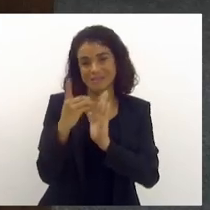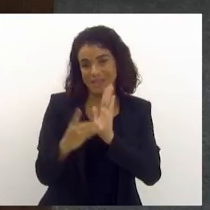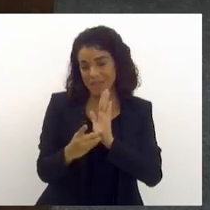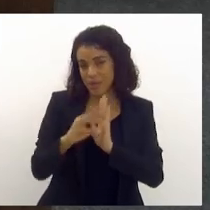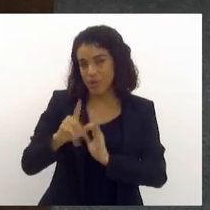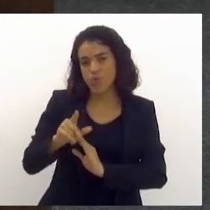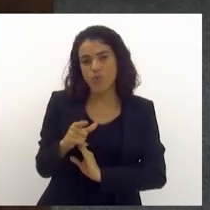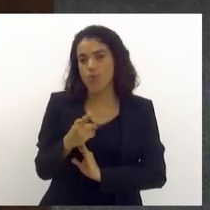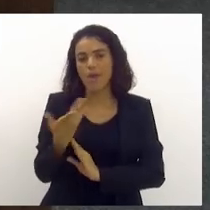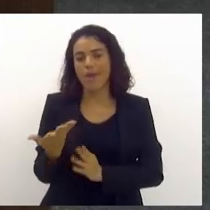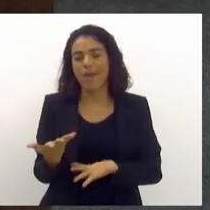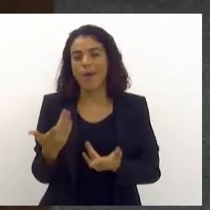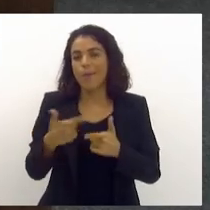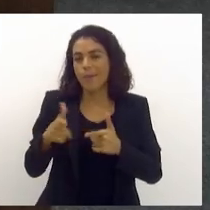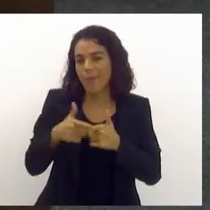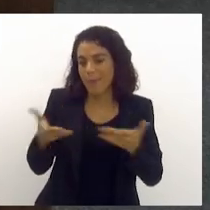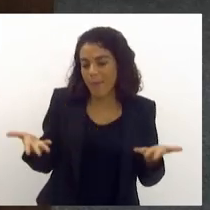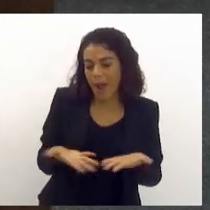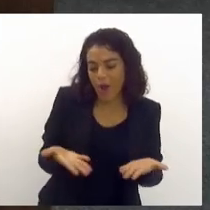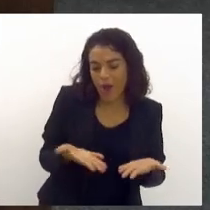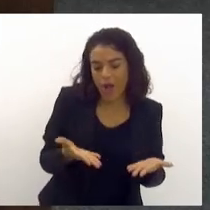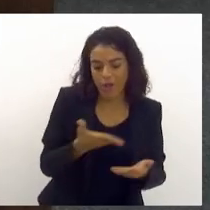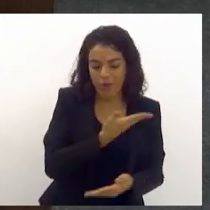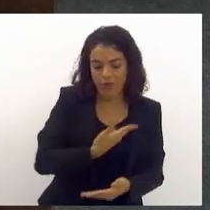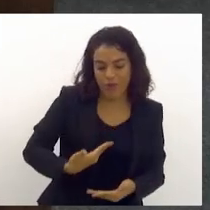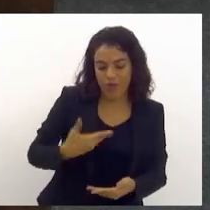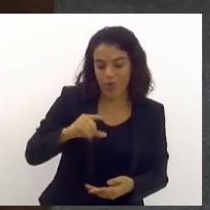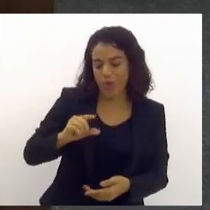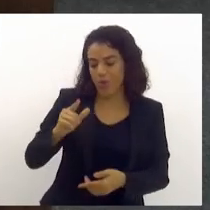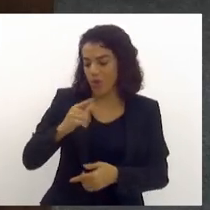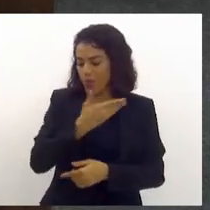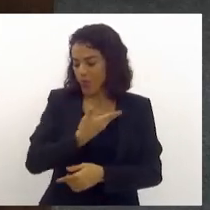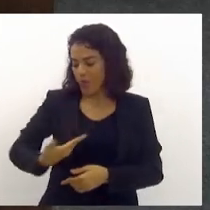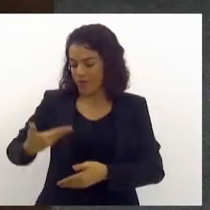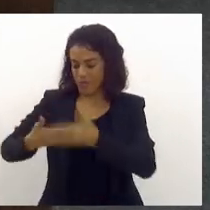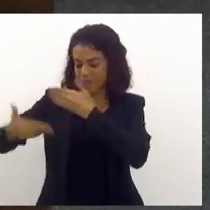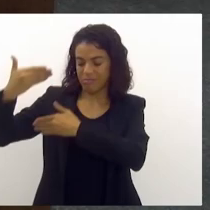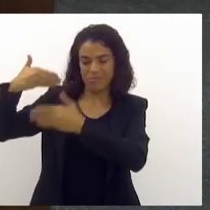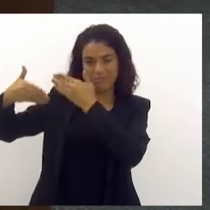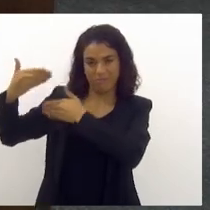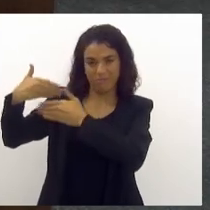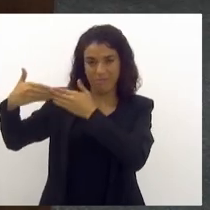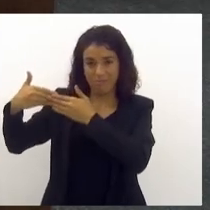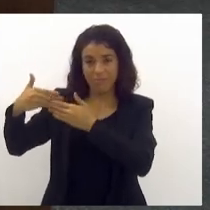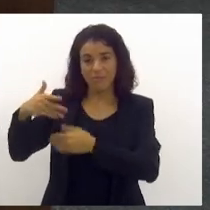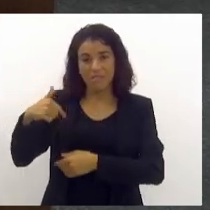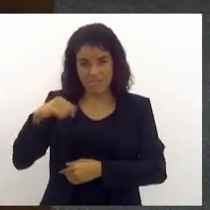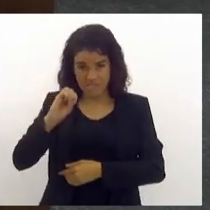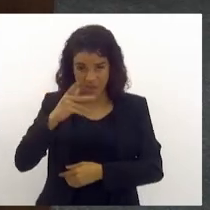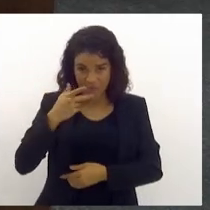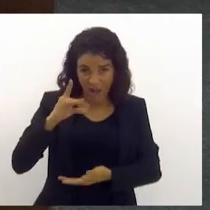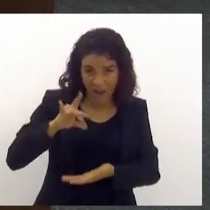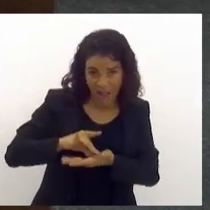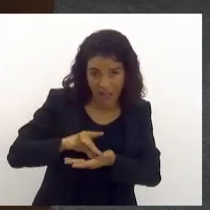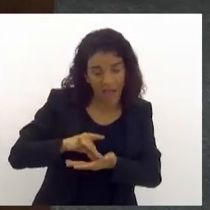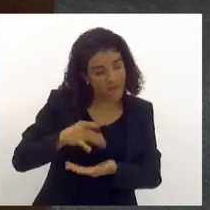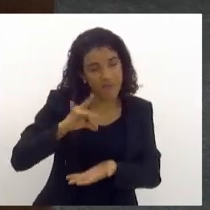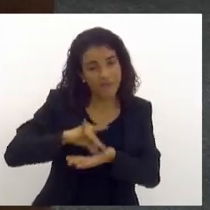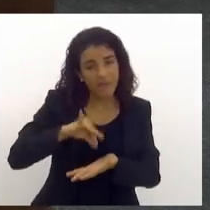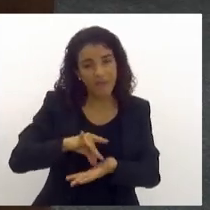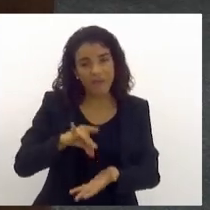prerrogativa desse ou daquele governo. E quando a gente diz isso, a gente está dizendo a verdade.